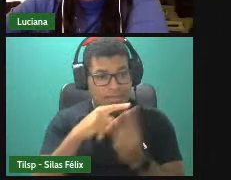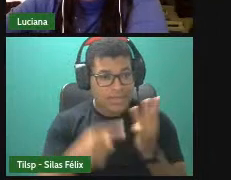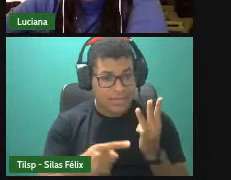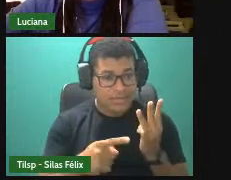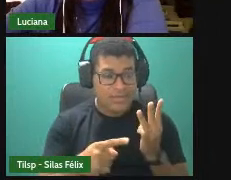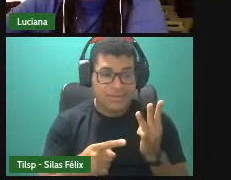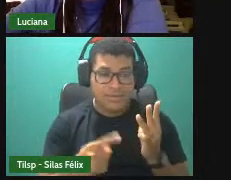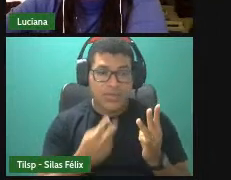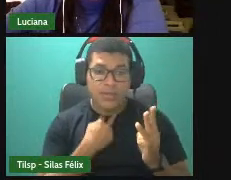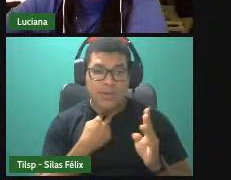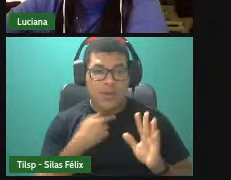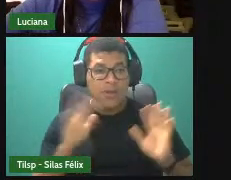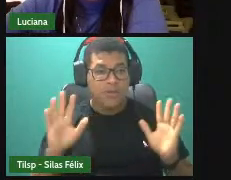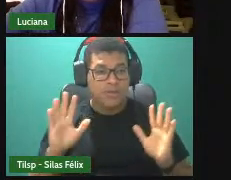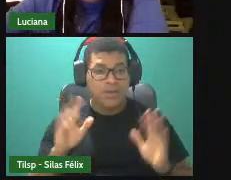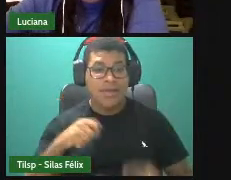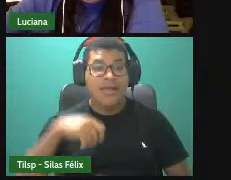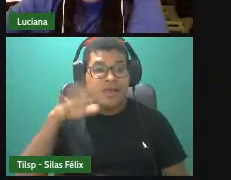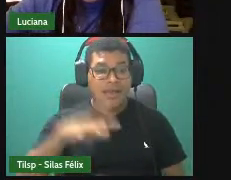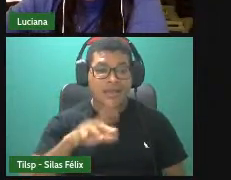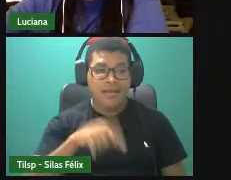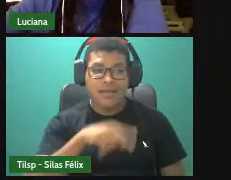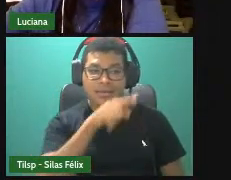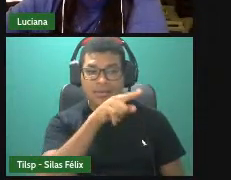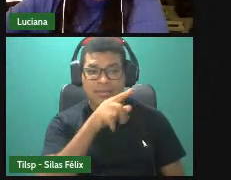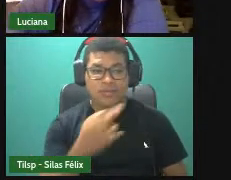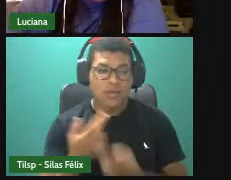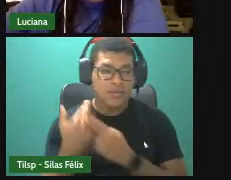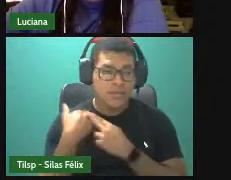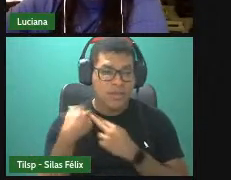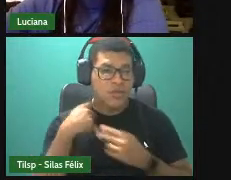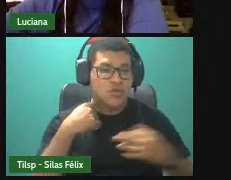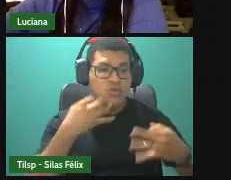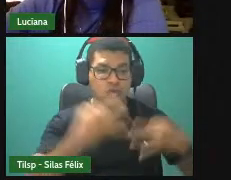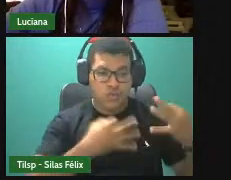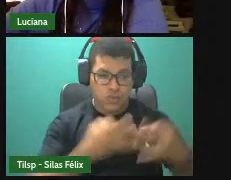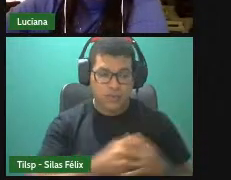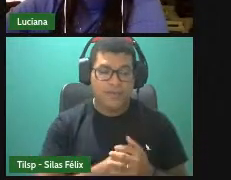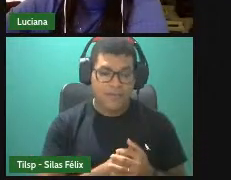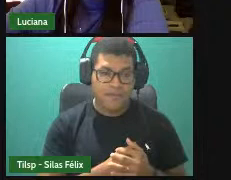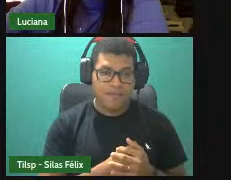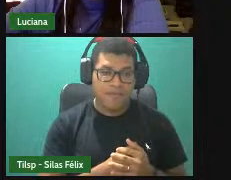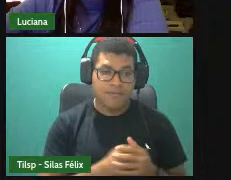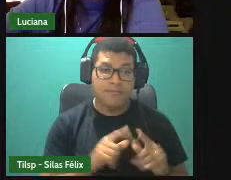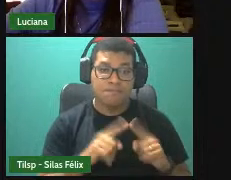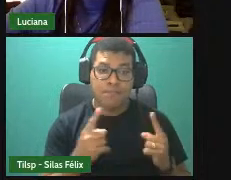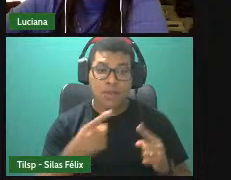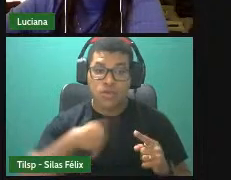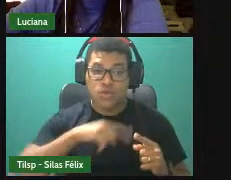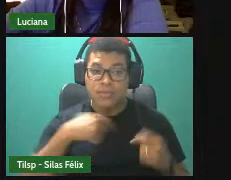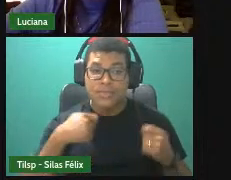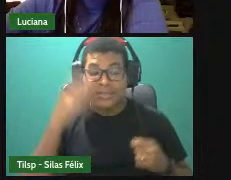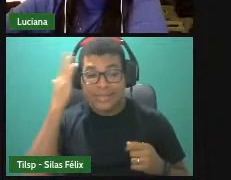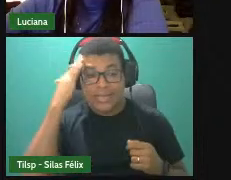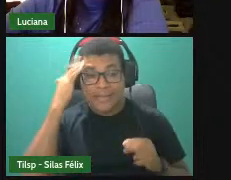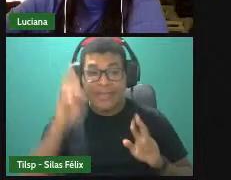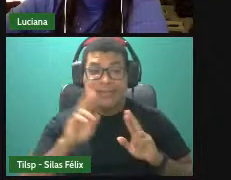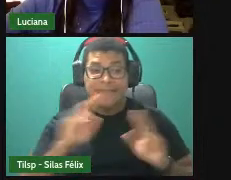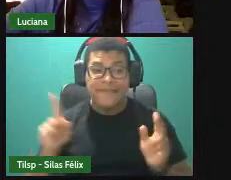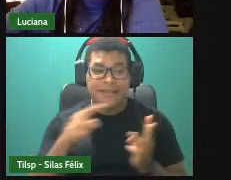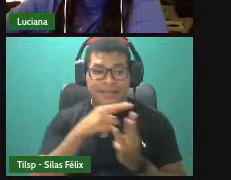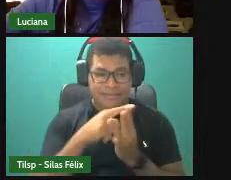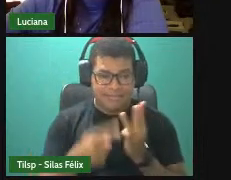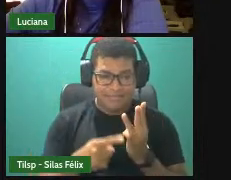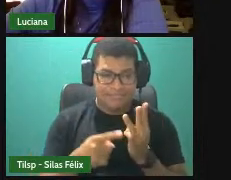acaba por fazer isso ao juiz. Mas a gente tem que ter saber bem diferenciar uma da outra, tá? Então, a